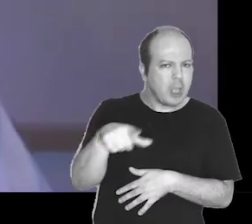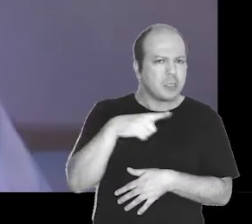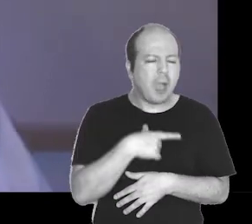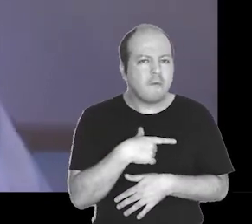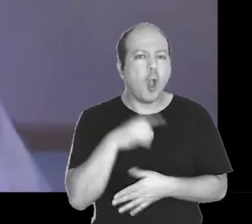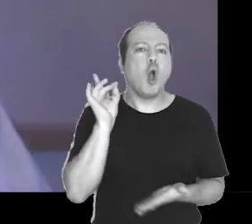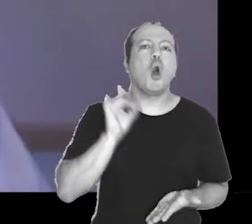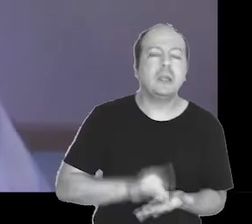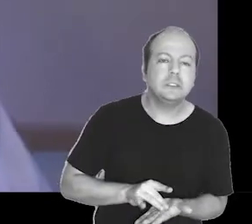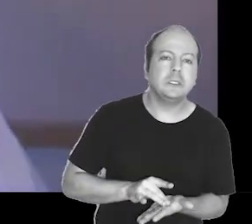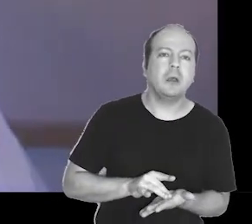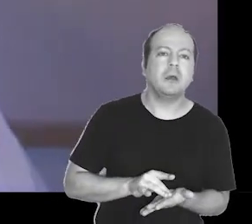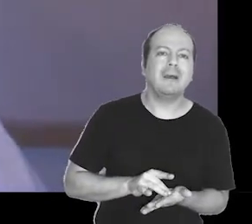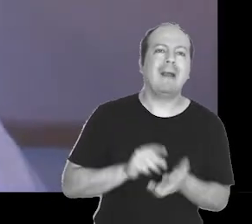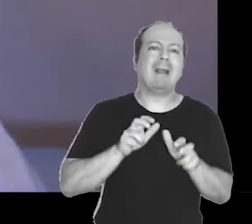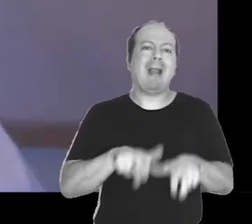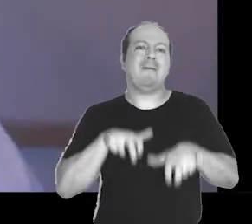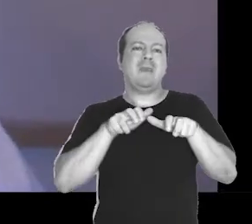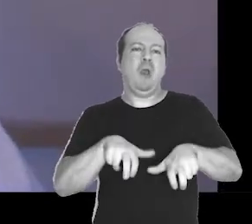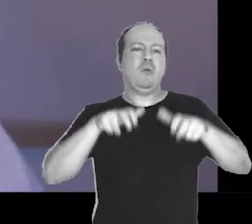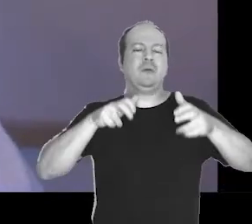estava gavião.